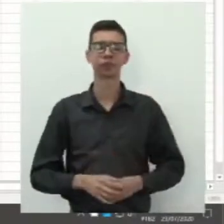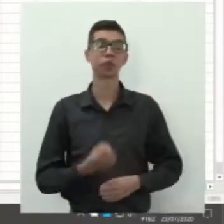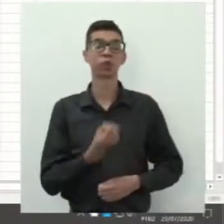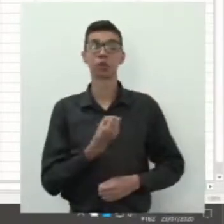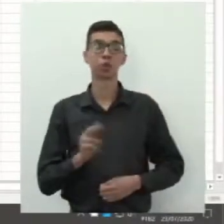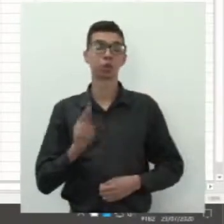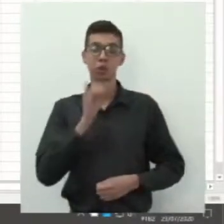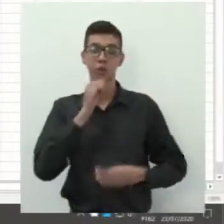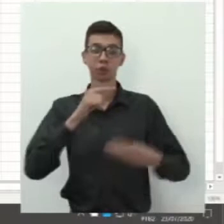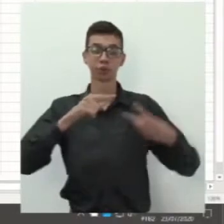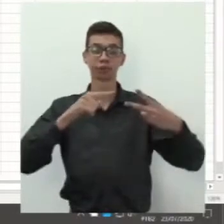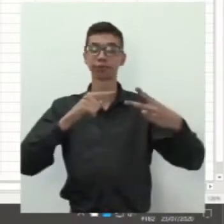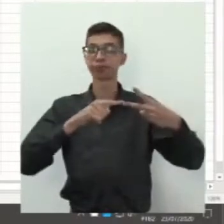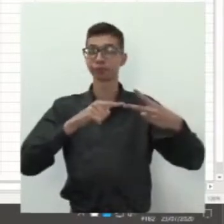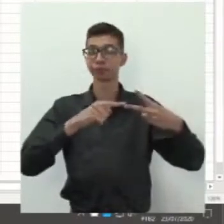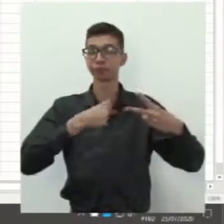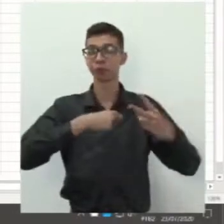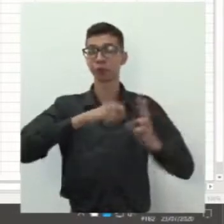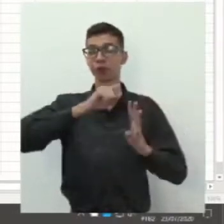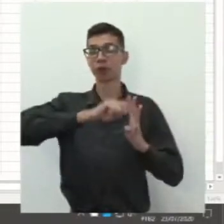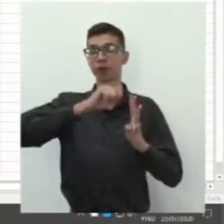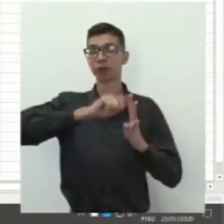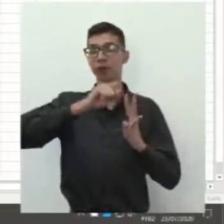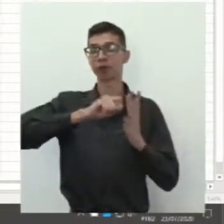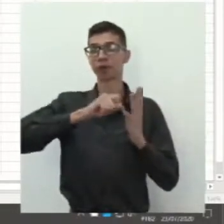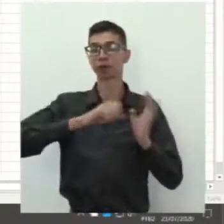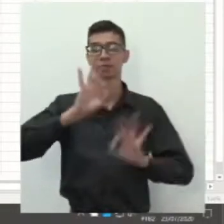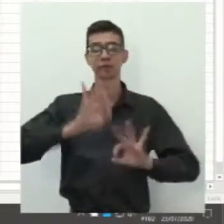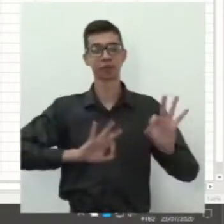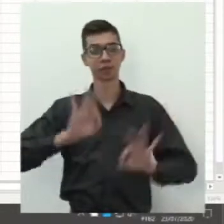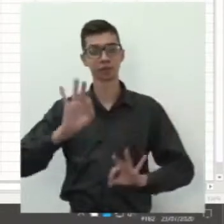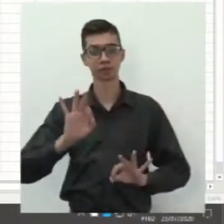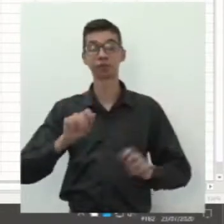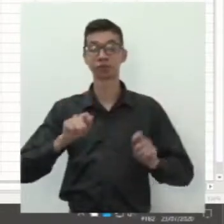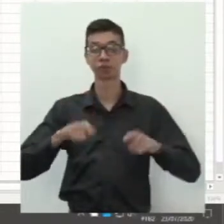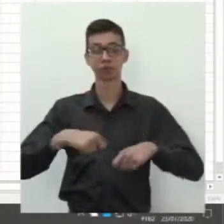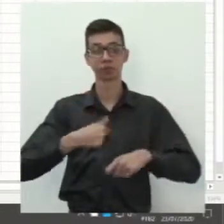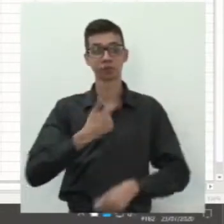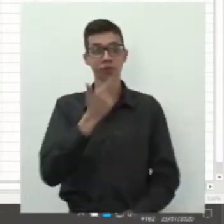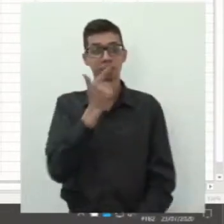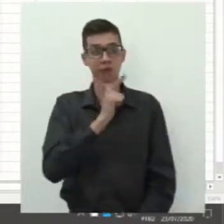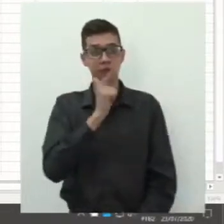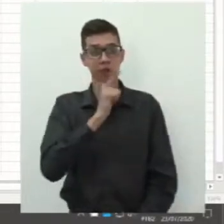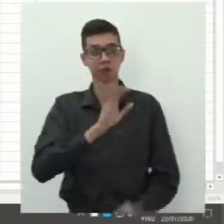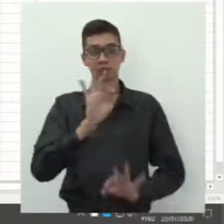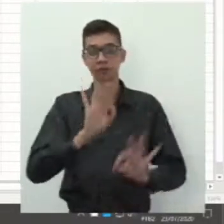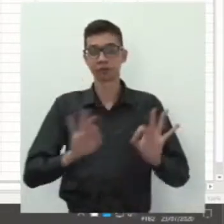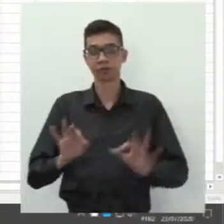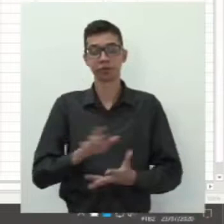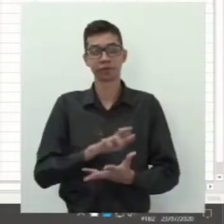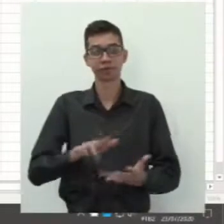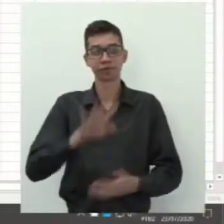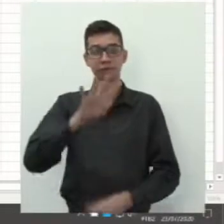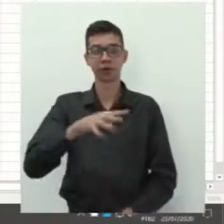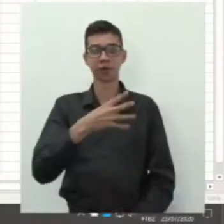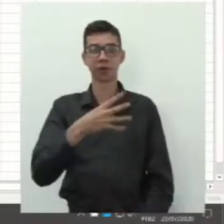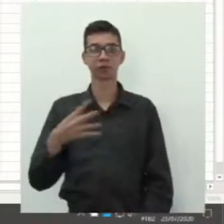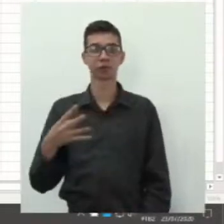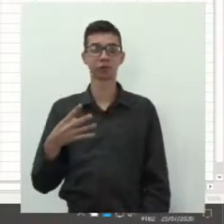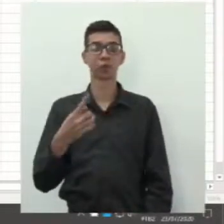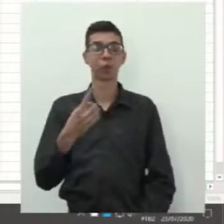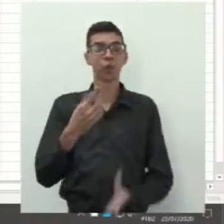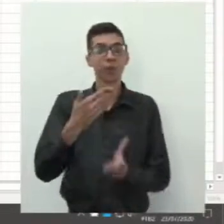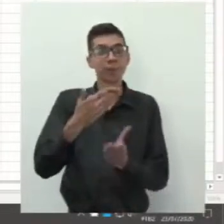planilha eu vou fazer um calendário nela. Então, eu consigo gerir várias planilhas dentro de uma pasta